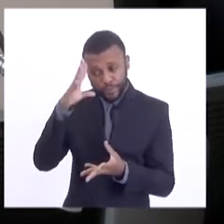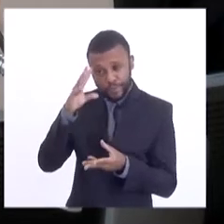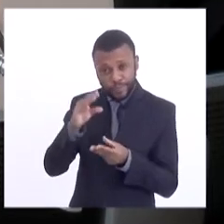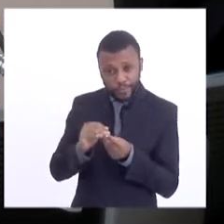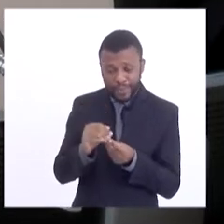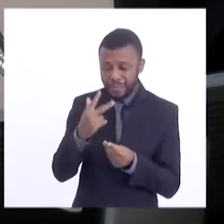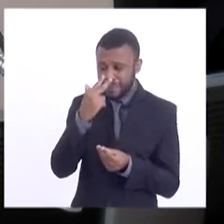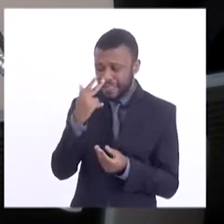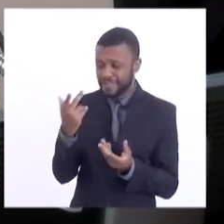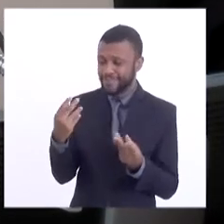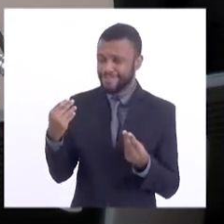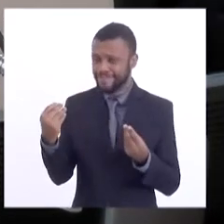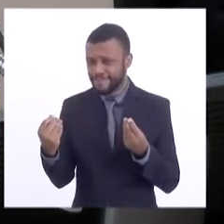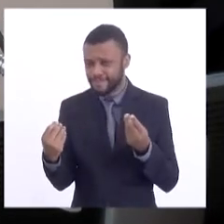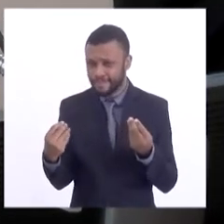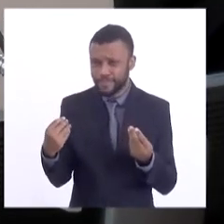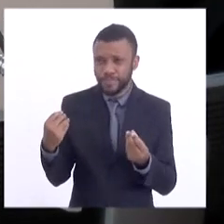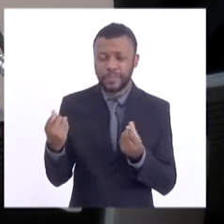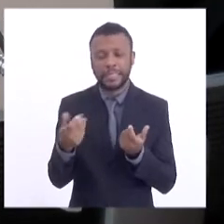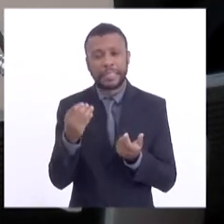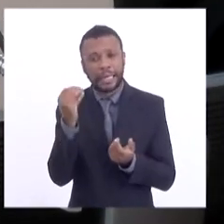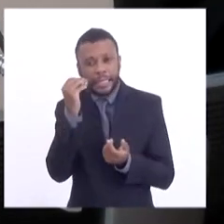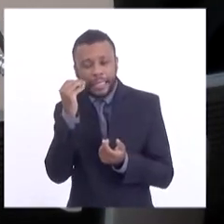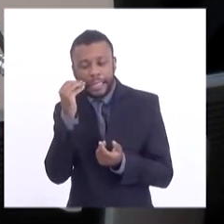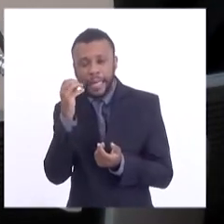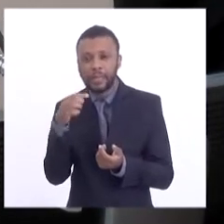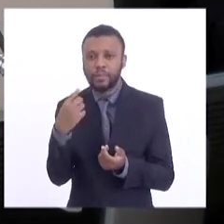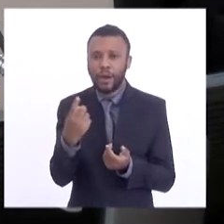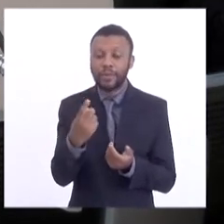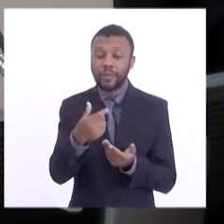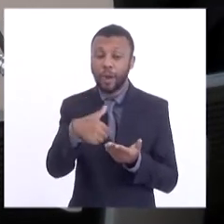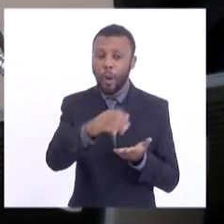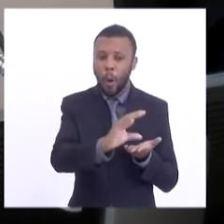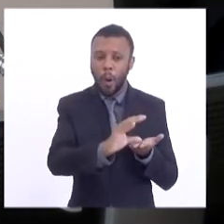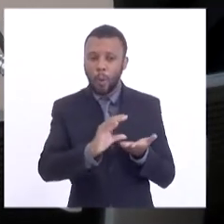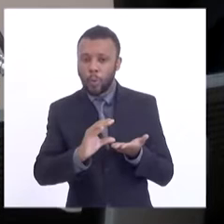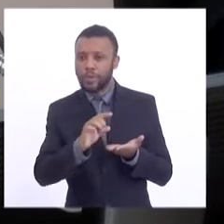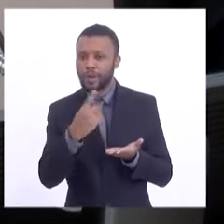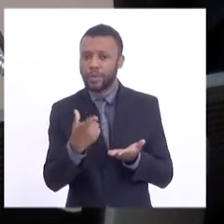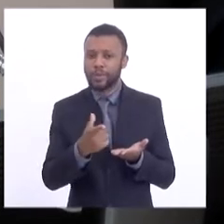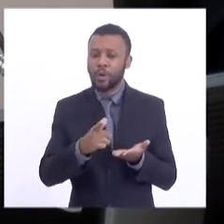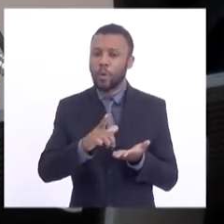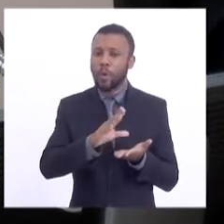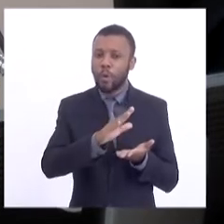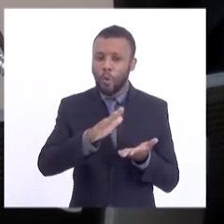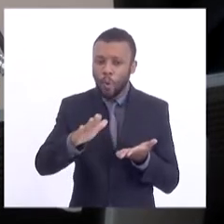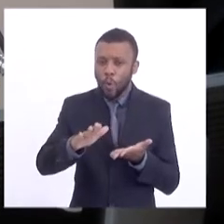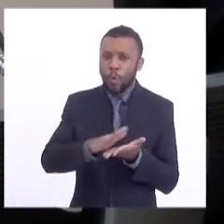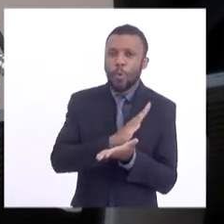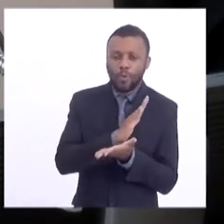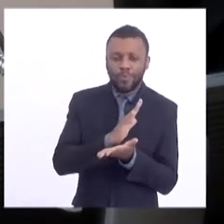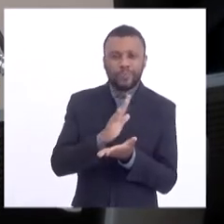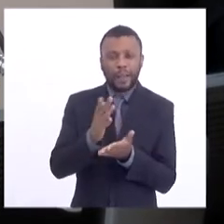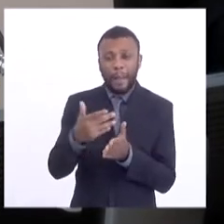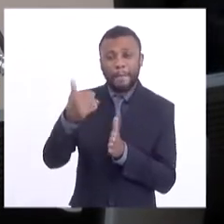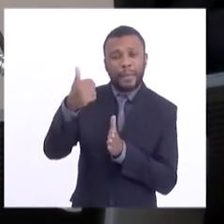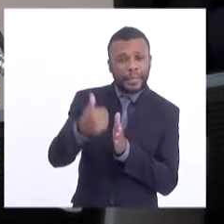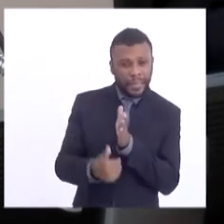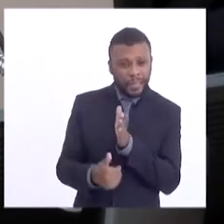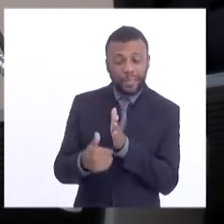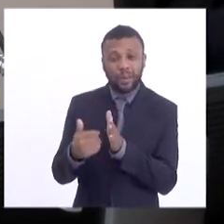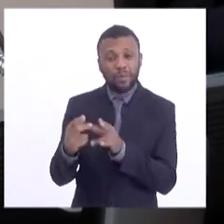deletéria de a gente perder os recursos sobre os combustíveis do